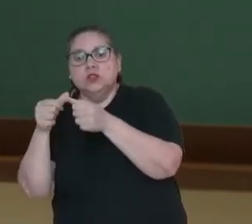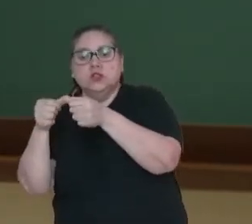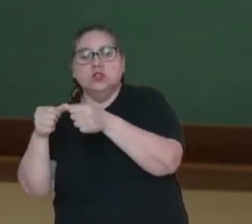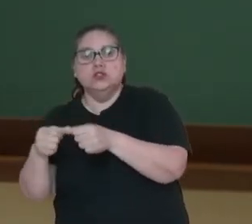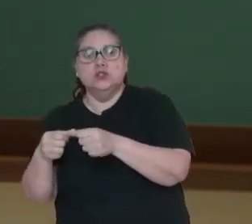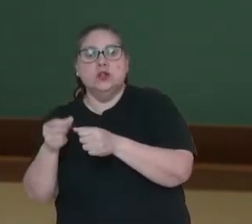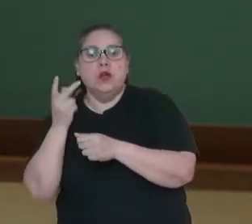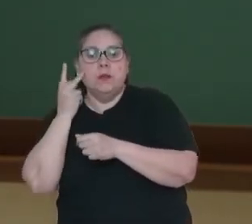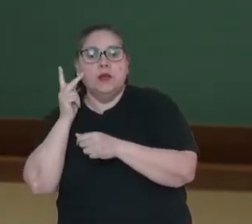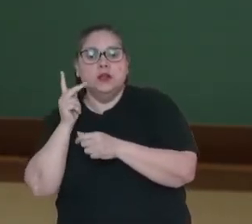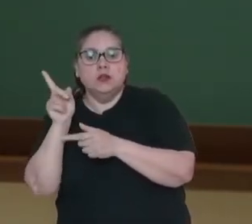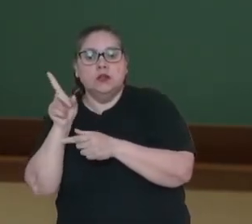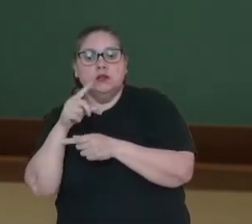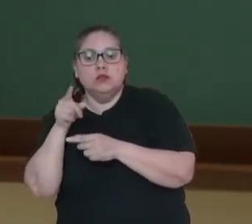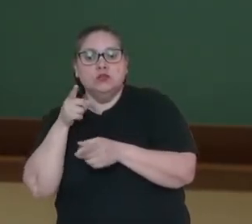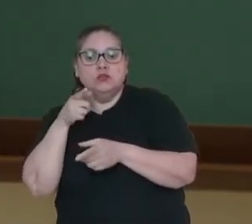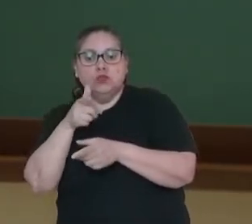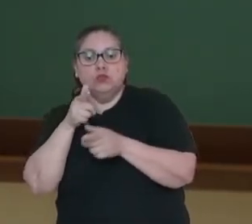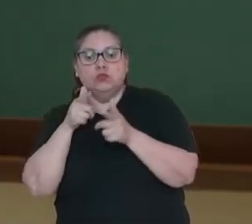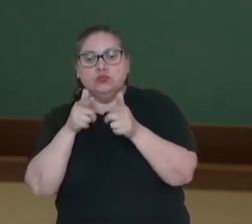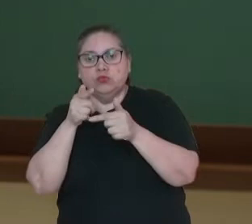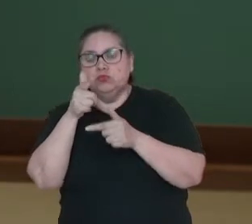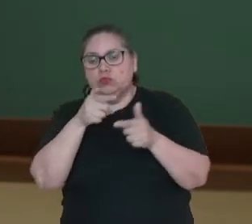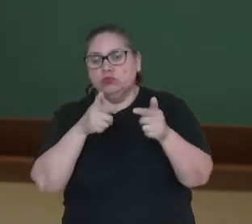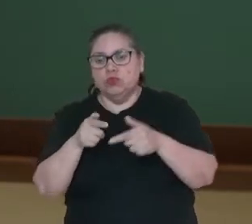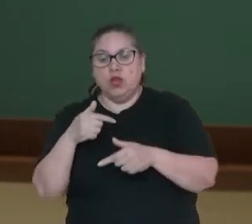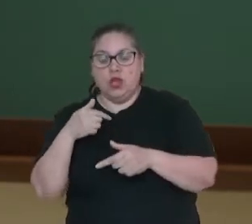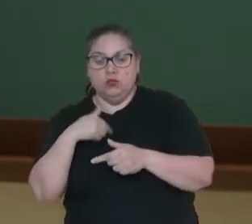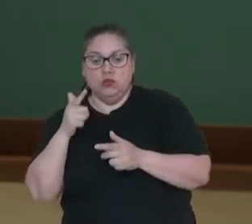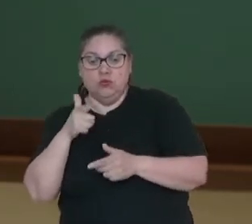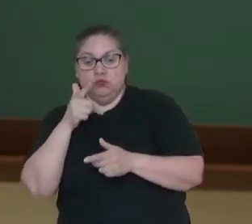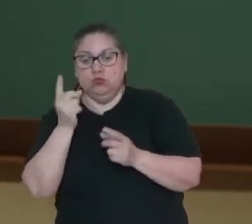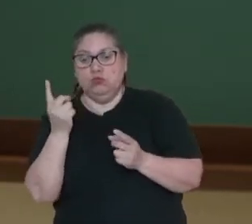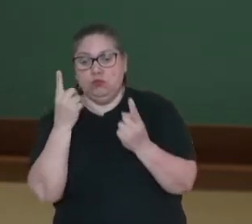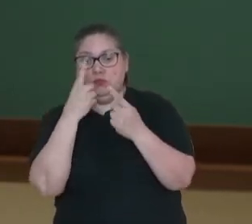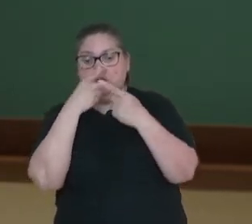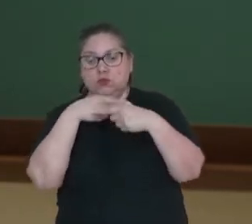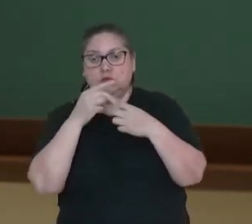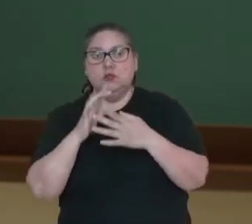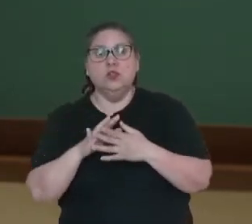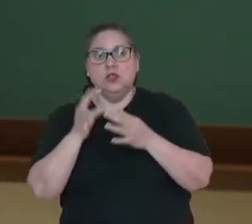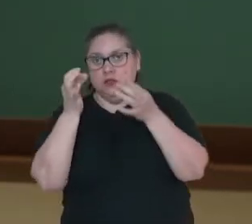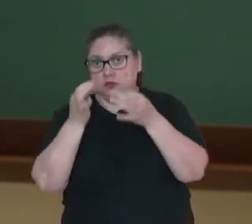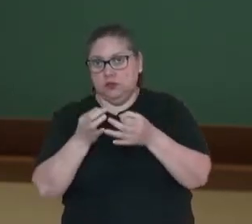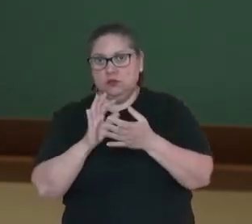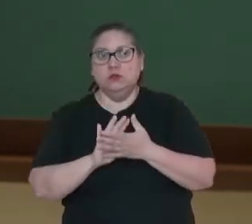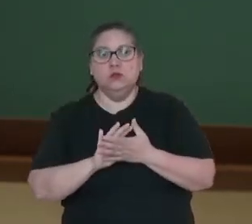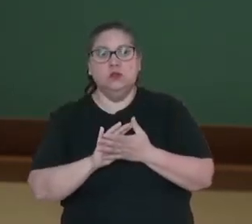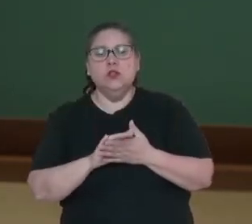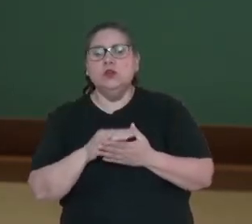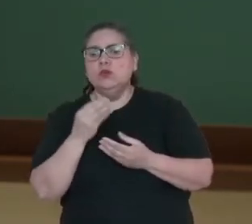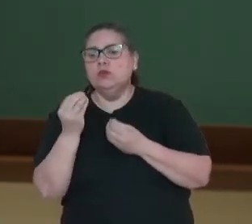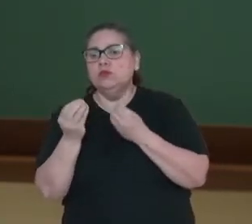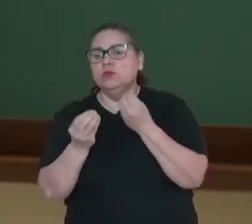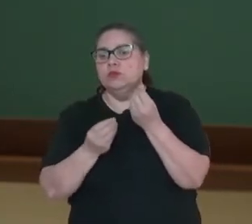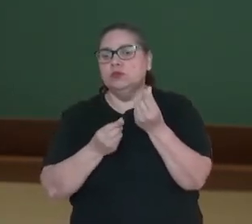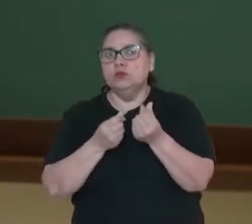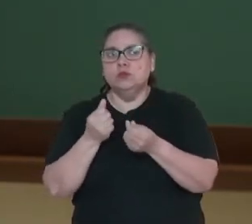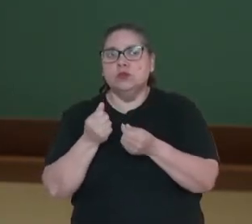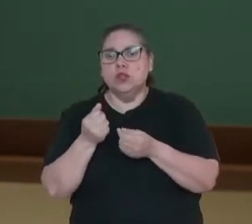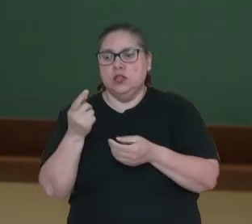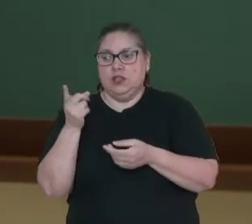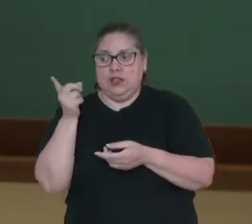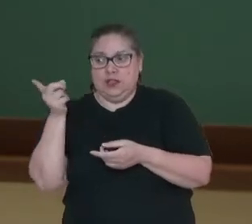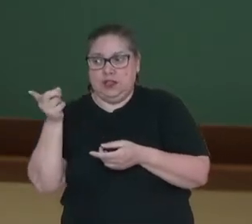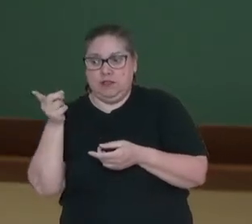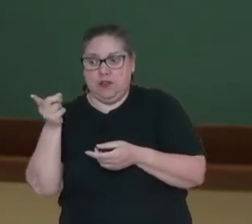deixar para marcar os tiros que eu dou no meu adversário, certo? E conforme o que